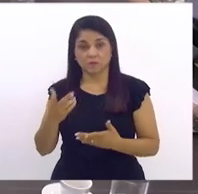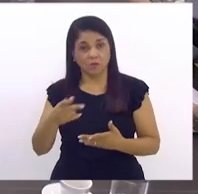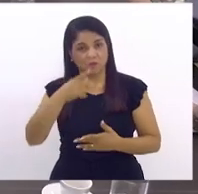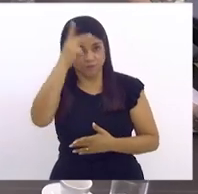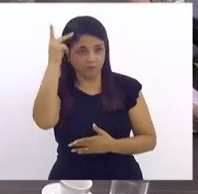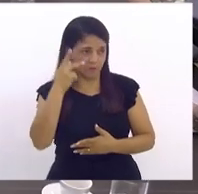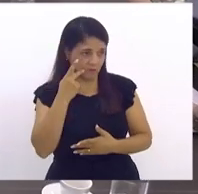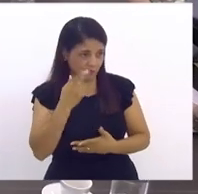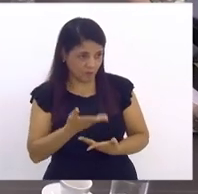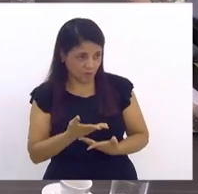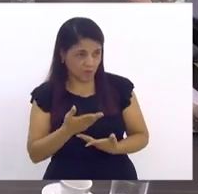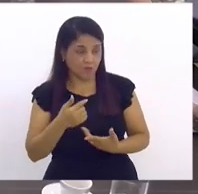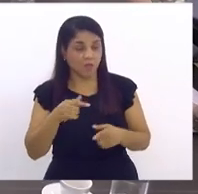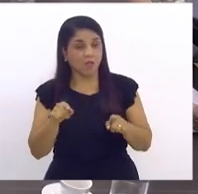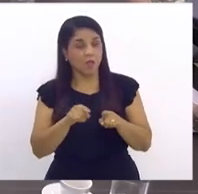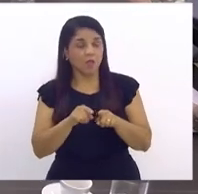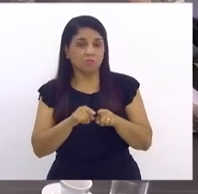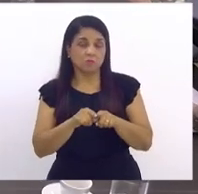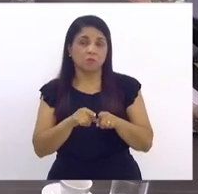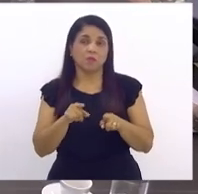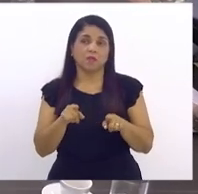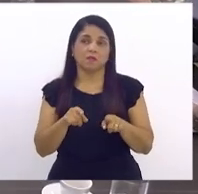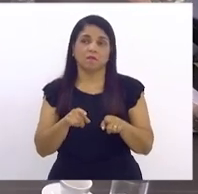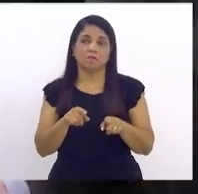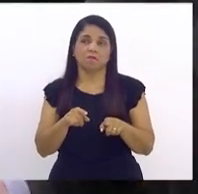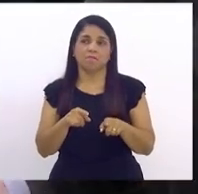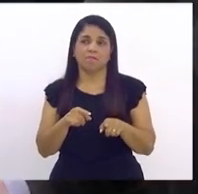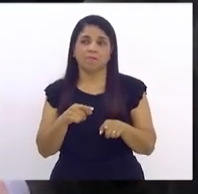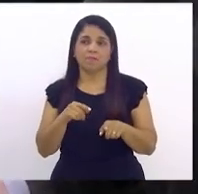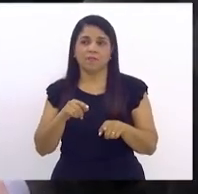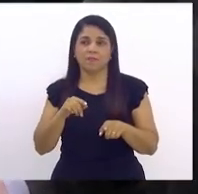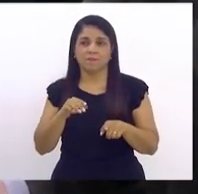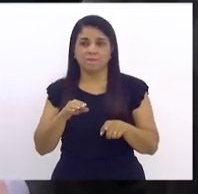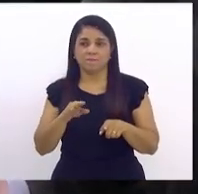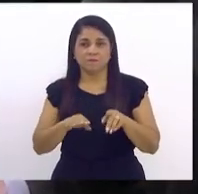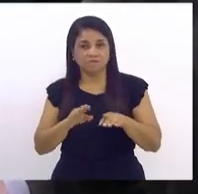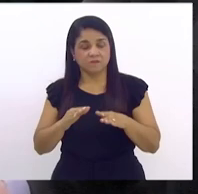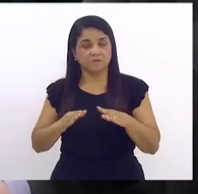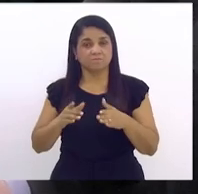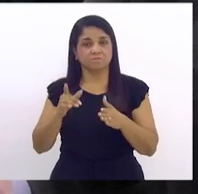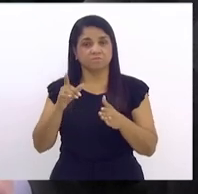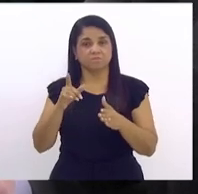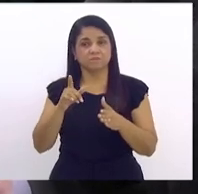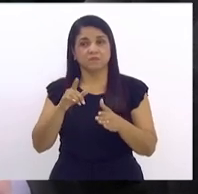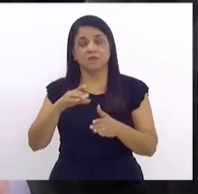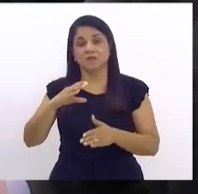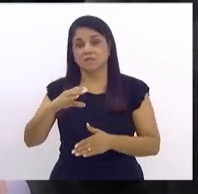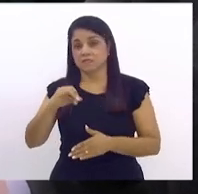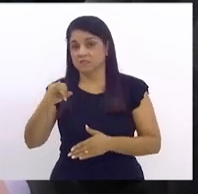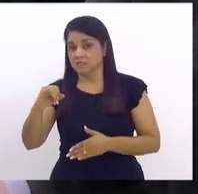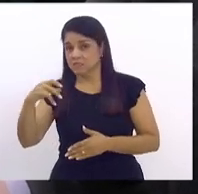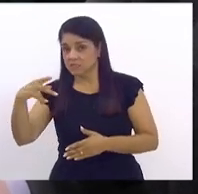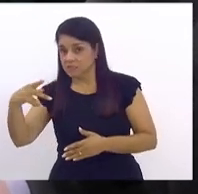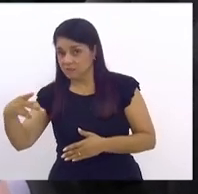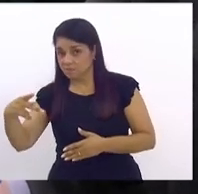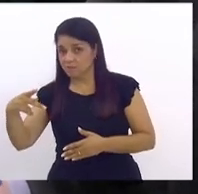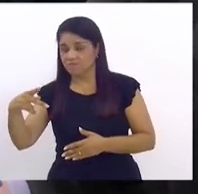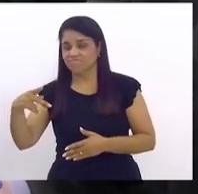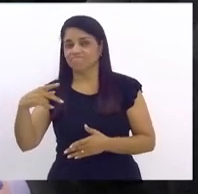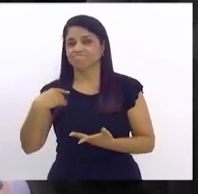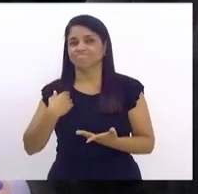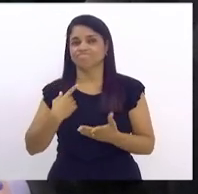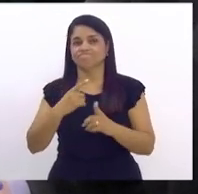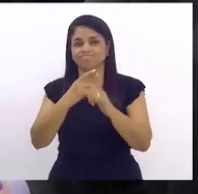não vejo óbvio também. Às vezes, a contribuição, a CIP, ela é deficitária.